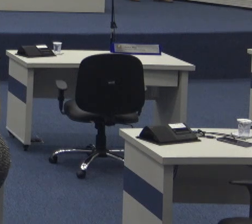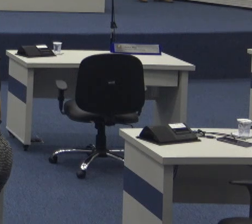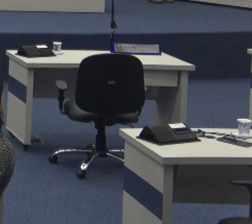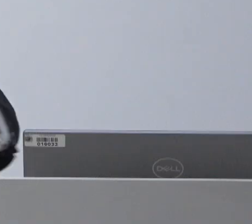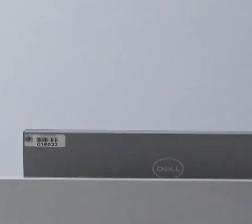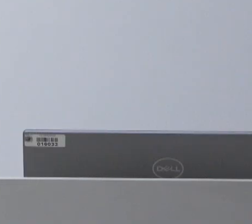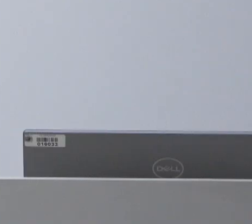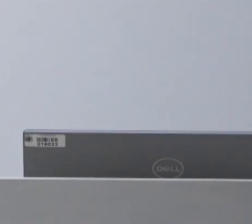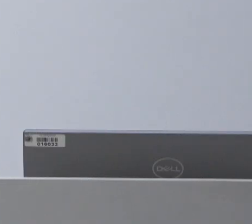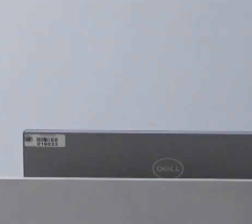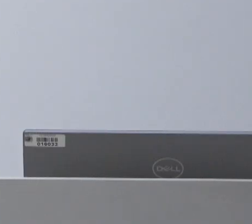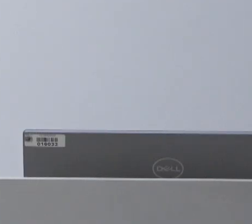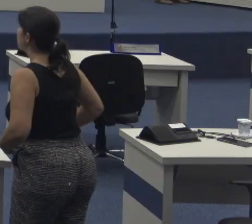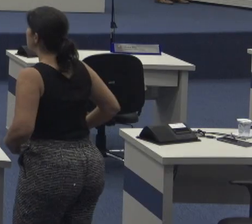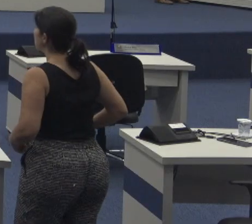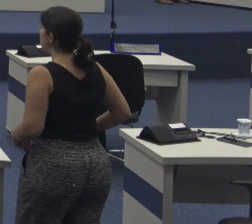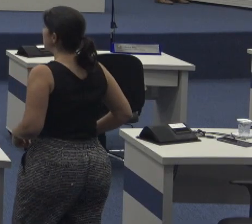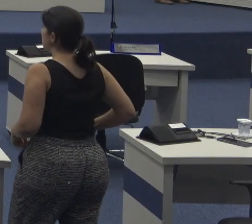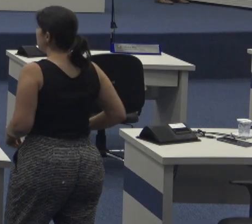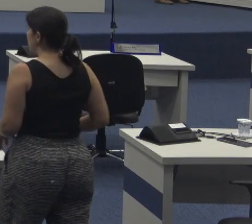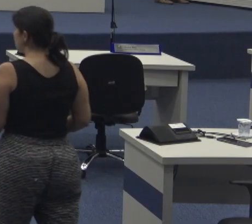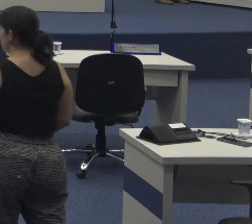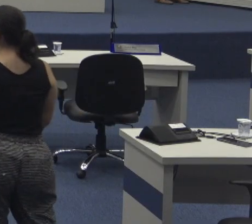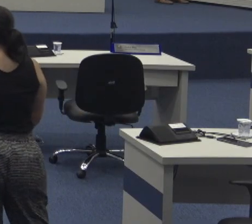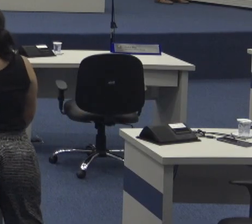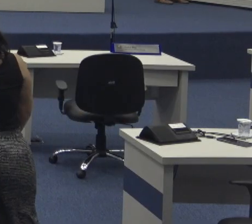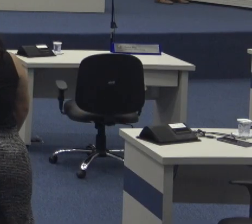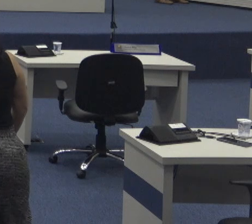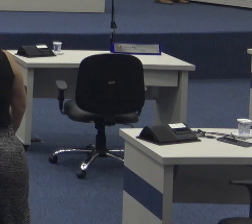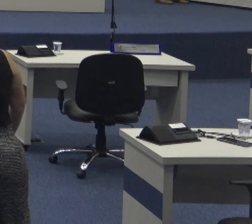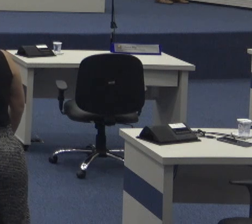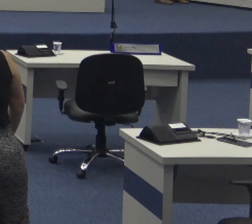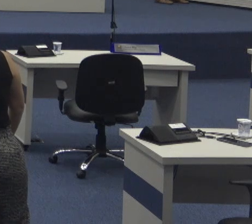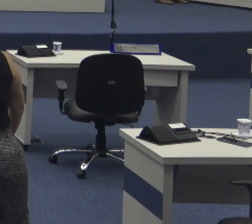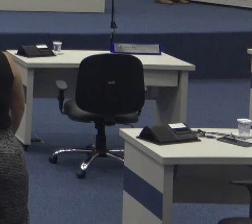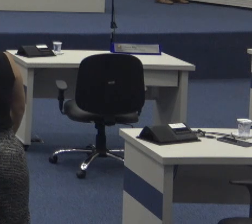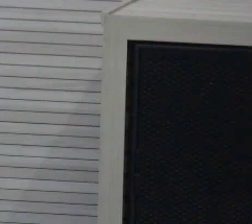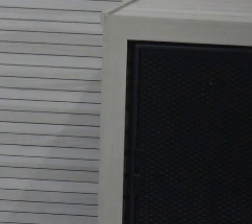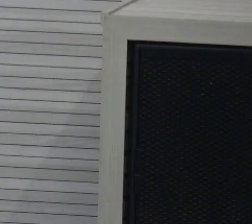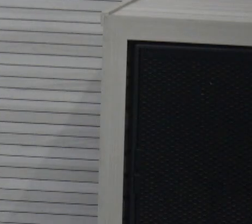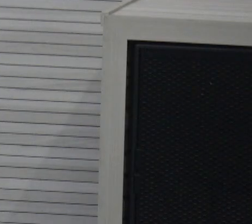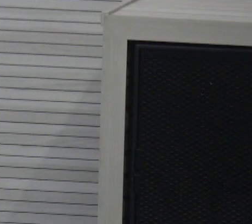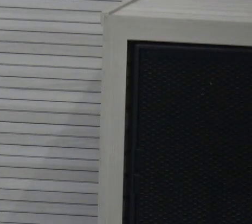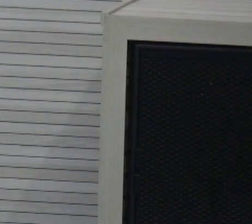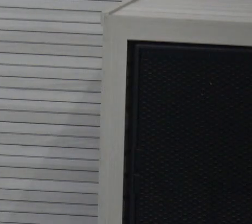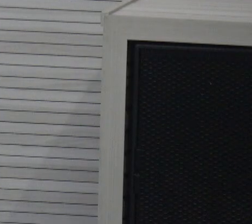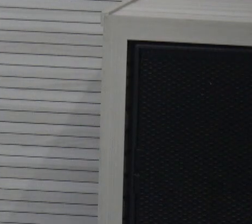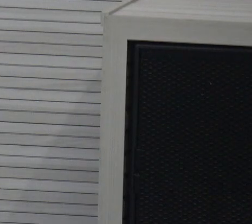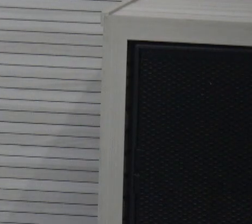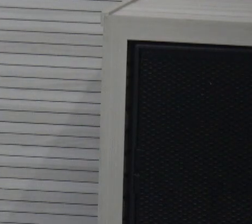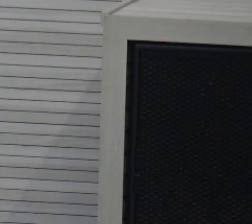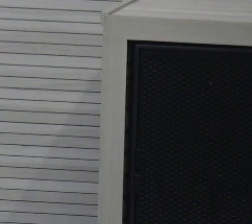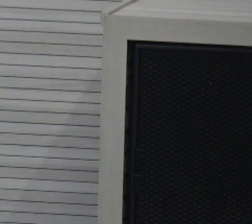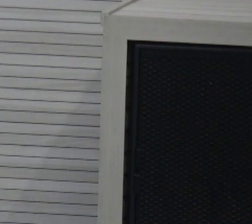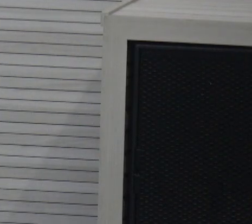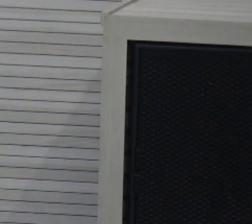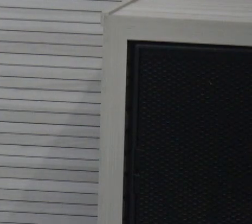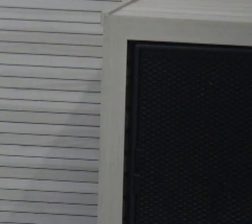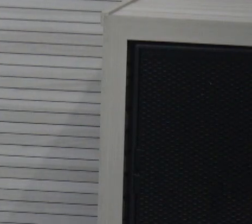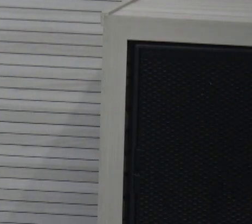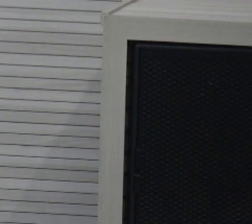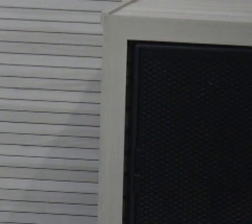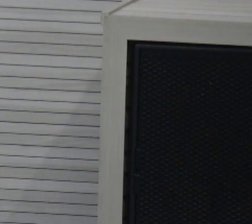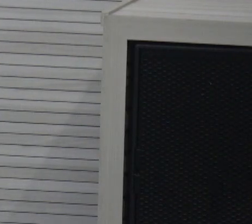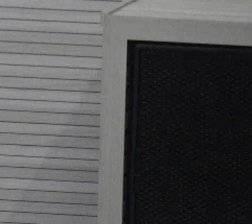Questão de ordem, vereador Lino Bispo. Senhor presidente, senhores vereadores, público que nos acompanha pelas redes sociais, pessoas que estão